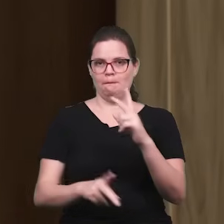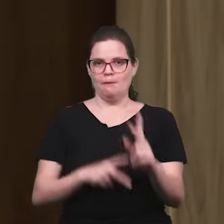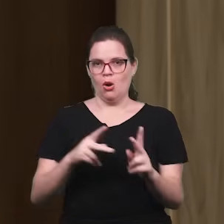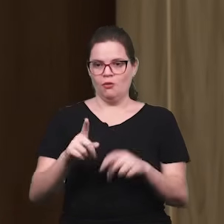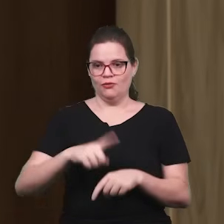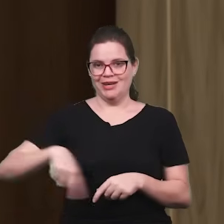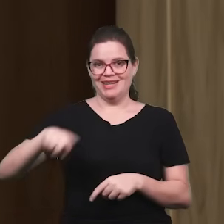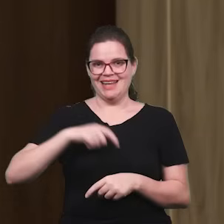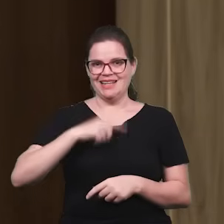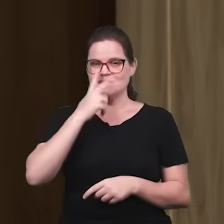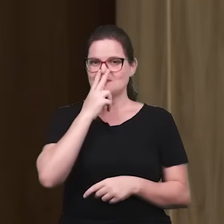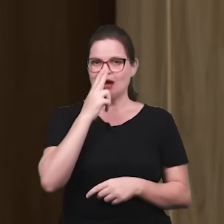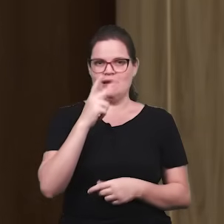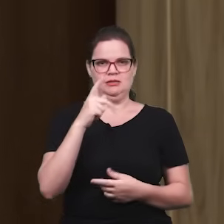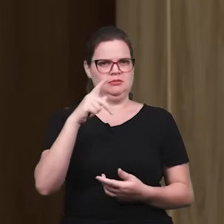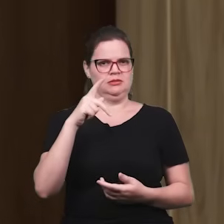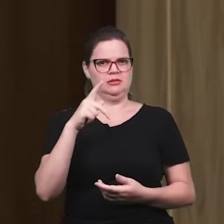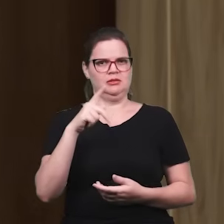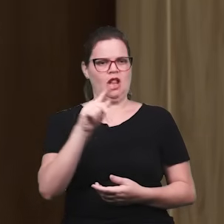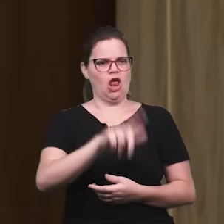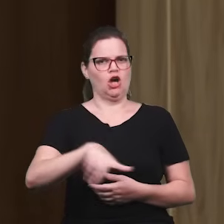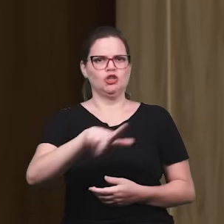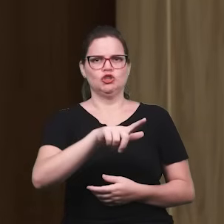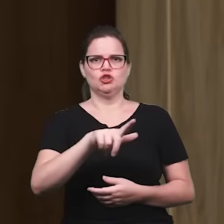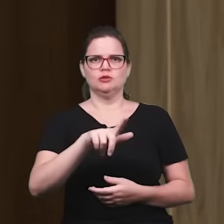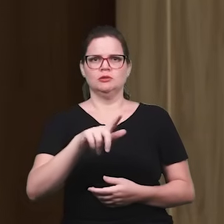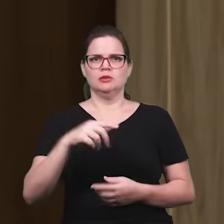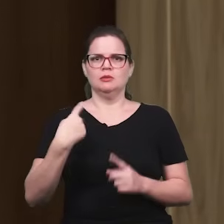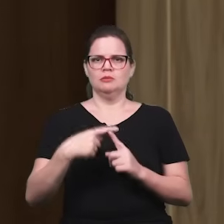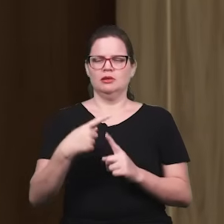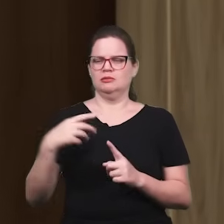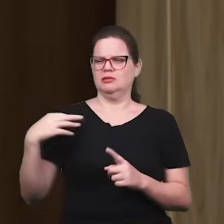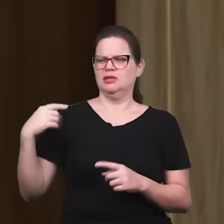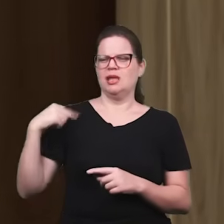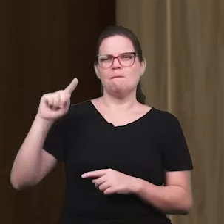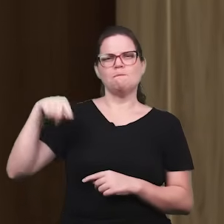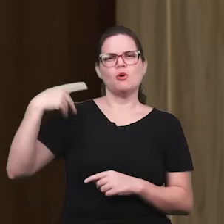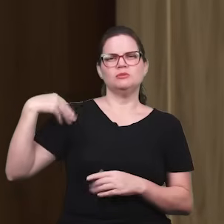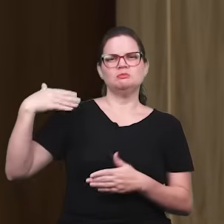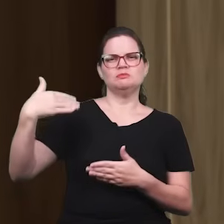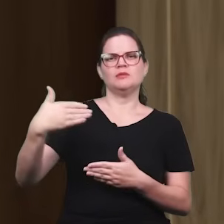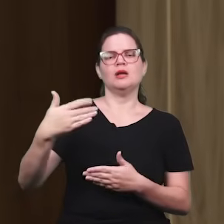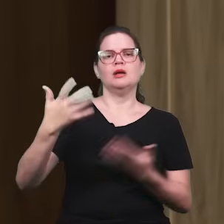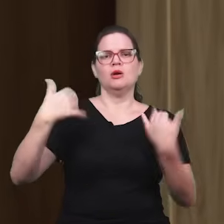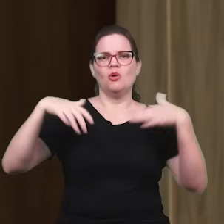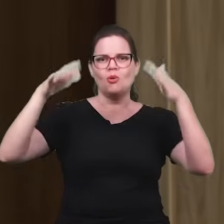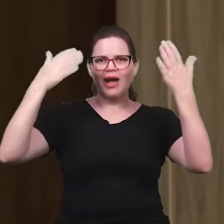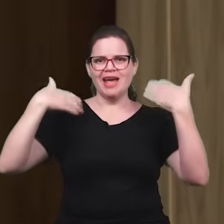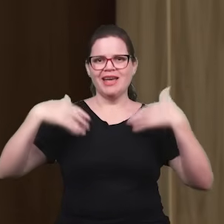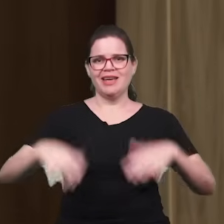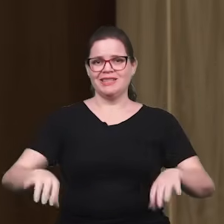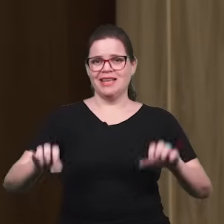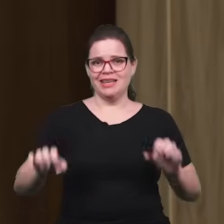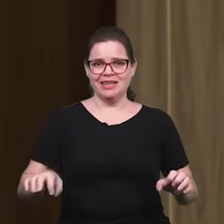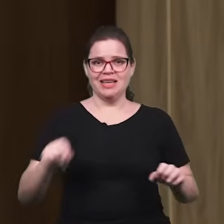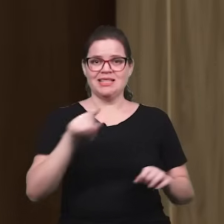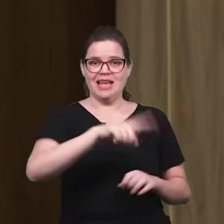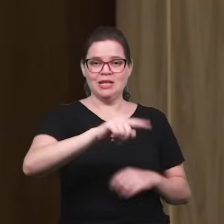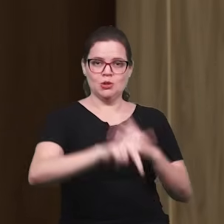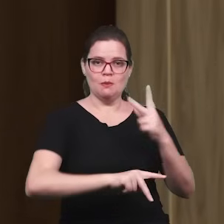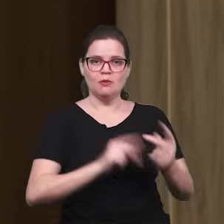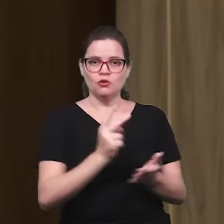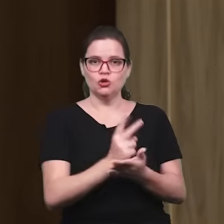foi literal, que continuou até nos tempos do rei Ezequias, adorando a serpente de